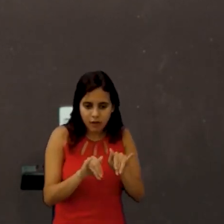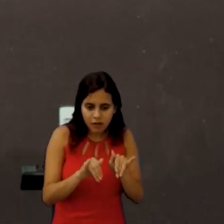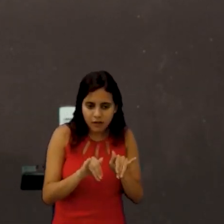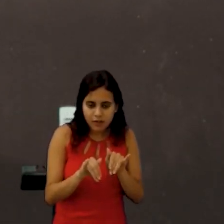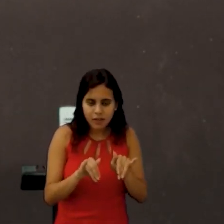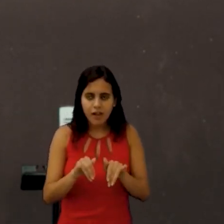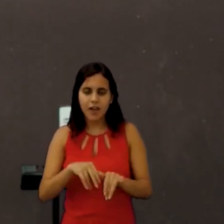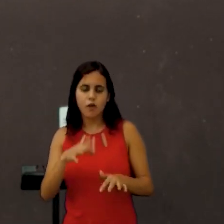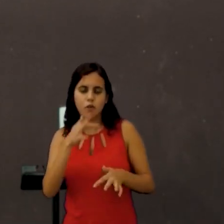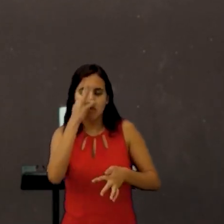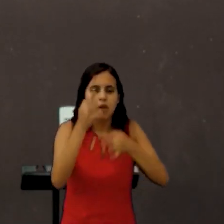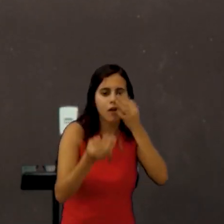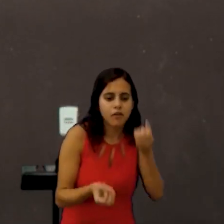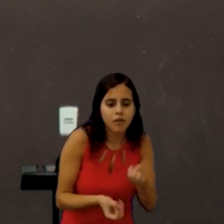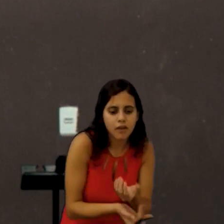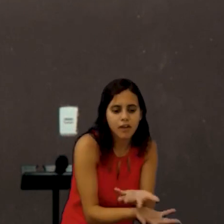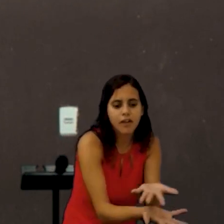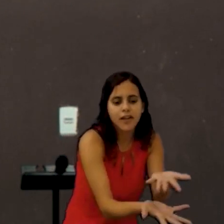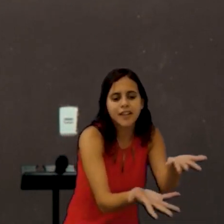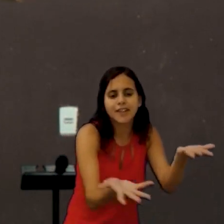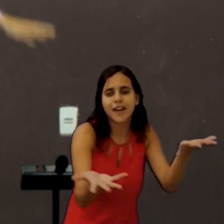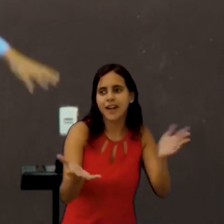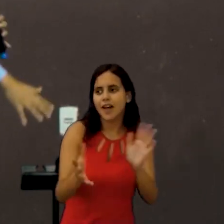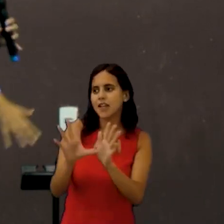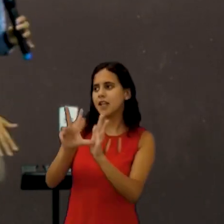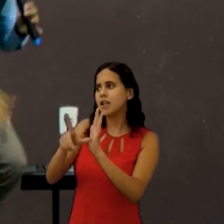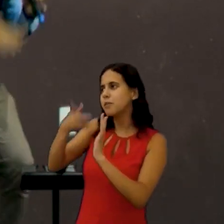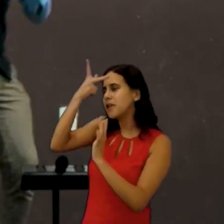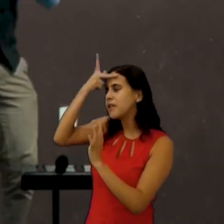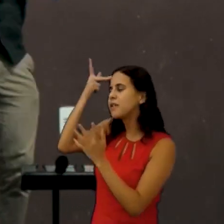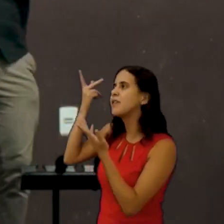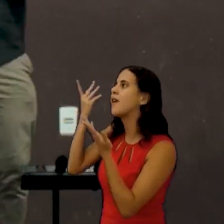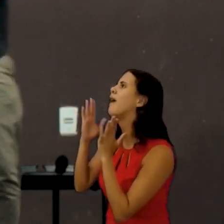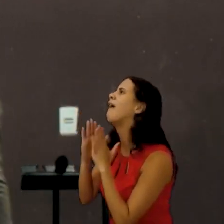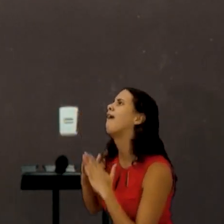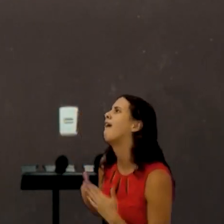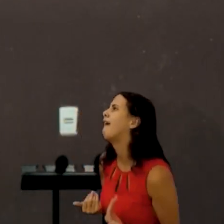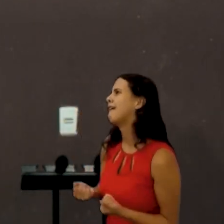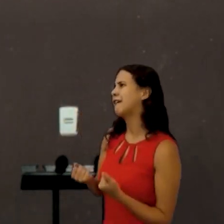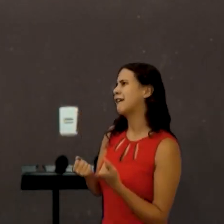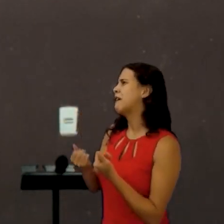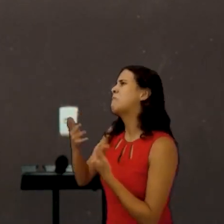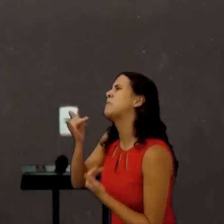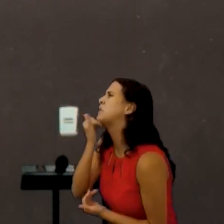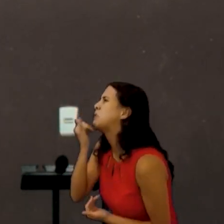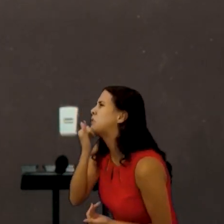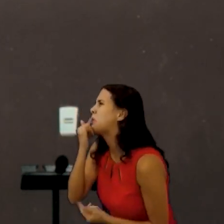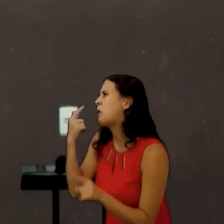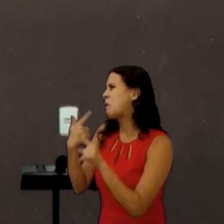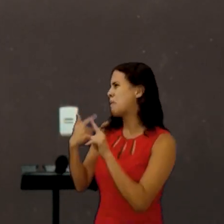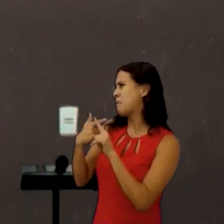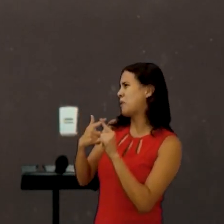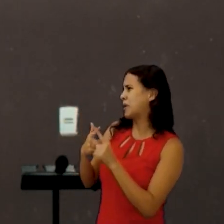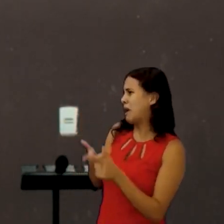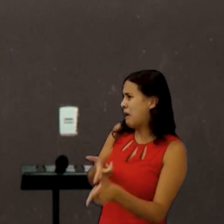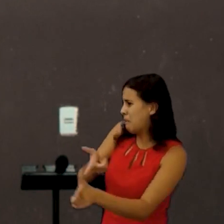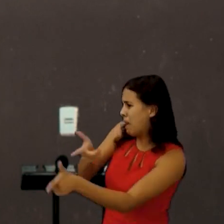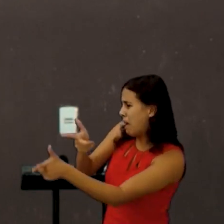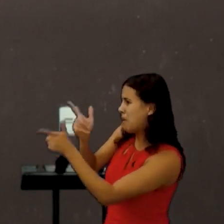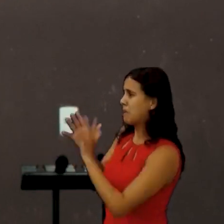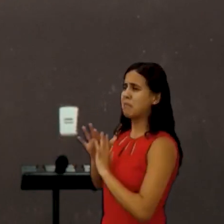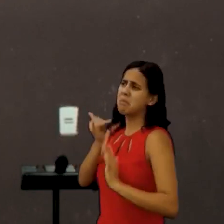do helicóptero, e os bandidos lá. Ai, eu me rendo, por favor, toma aqui meus guarda-chuvas, né? Porque eu não vou dizer o que é.